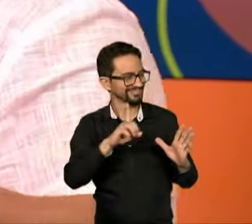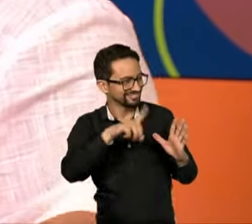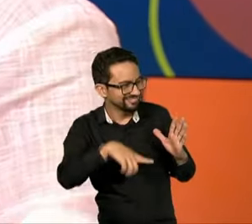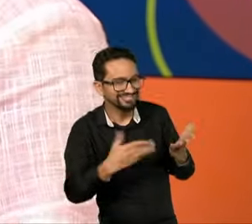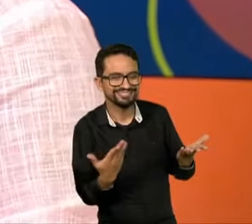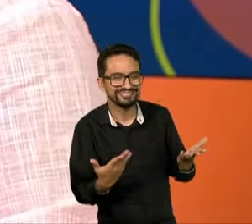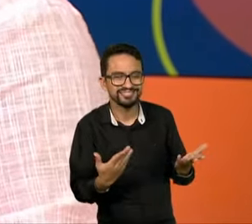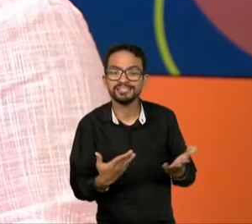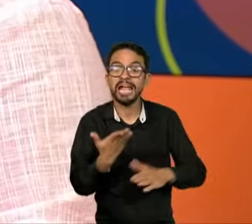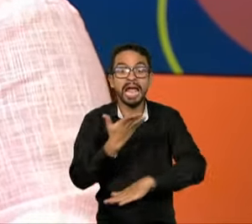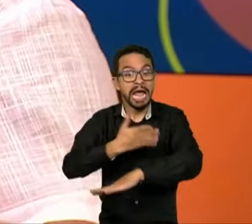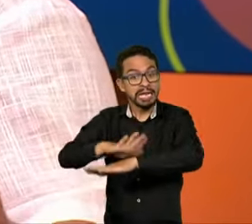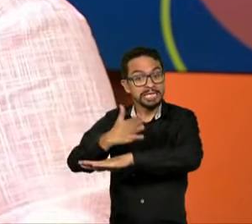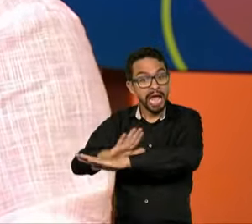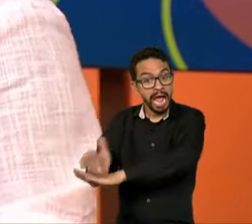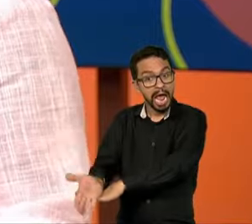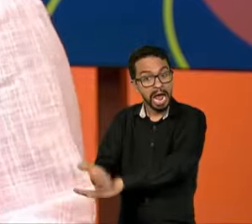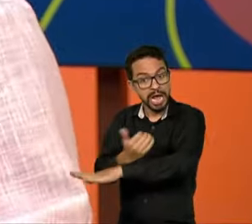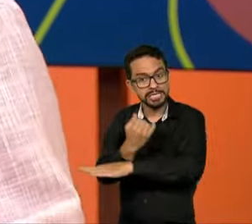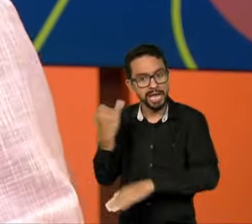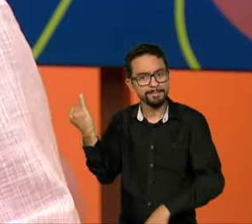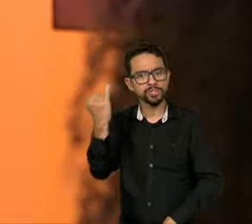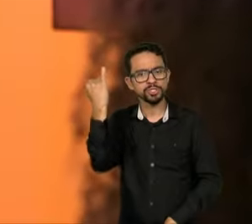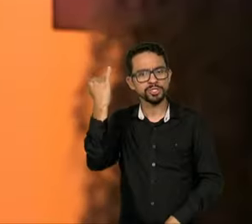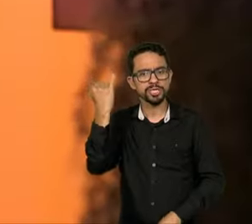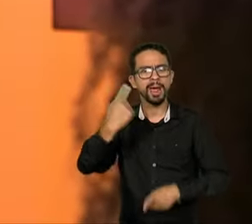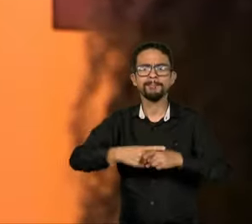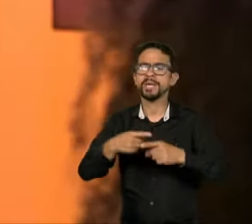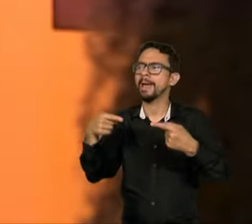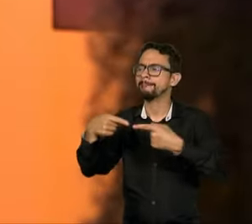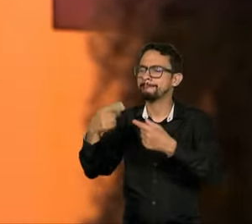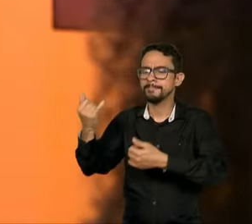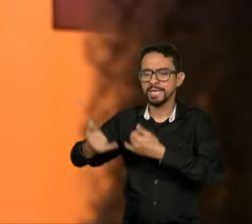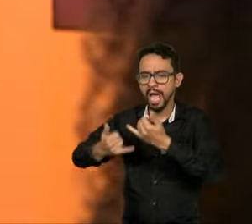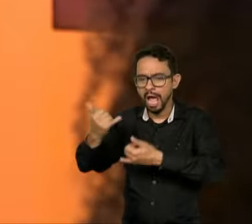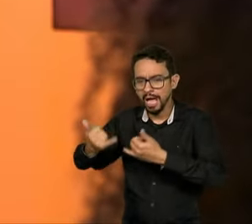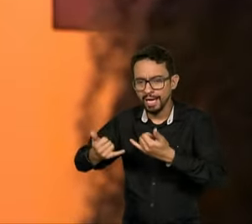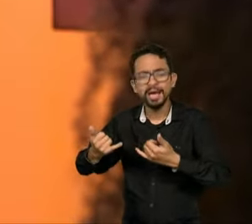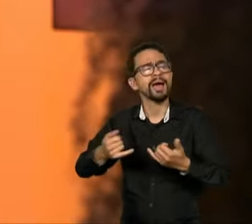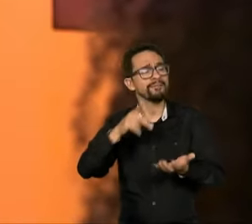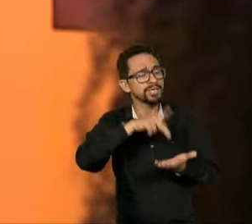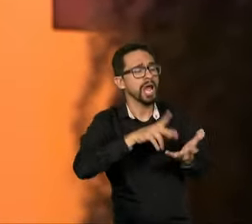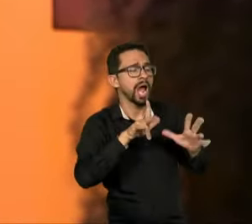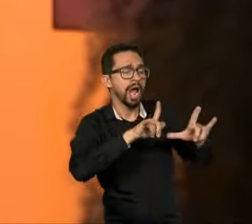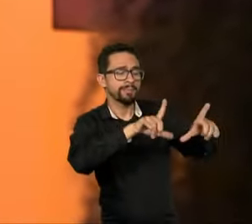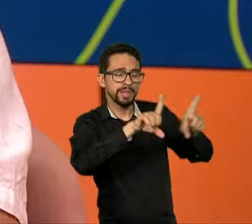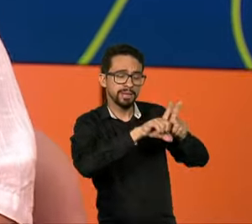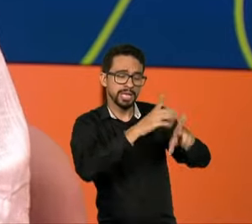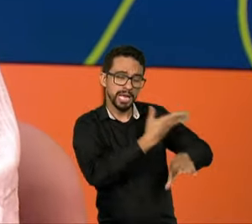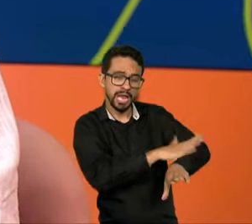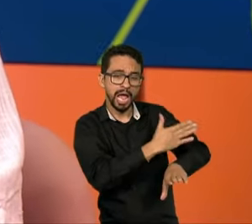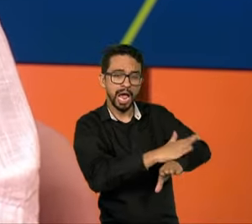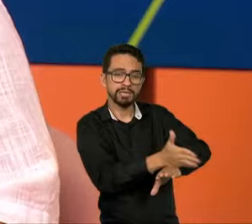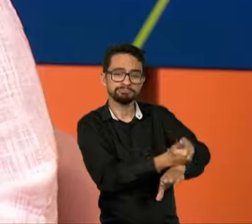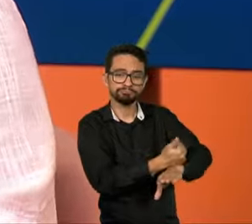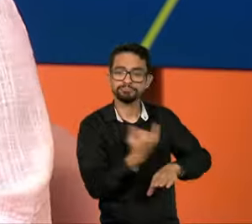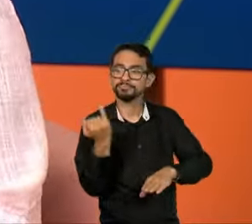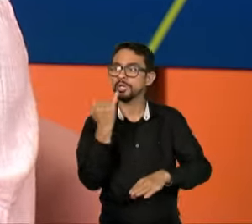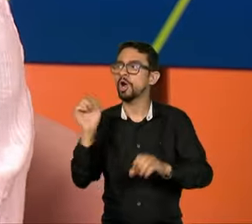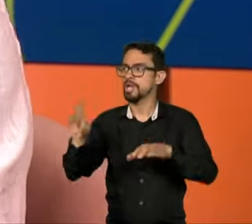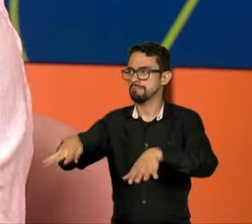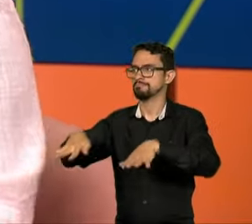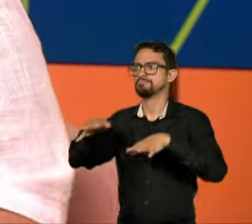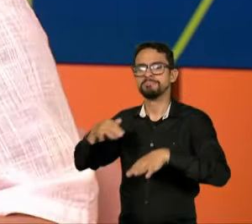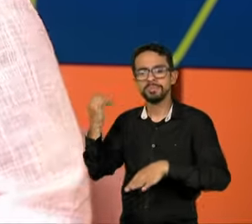Por isso que o ensaio é importante. É lógico. É brincar também. Eu adoro ensaiar, adoro, não é, só é necessário, a plateia, né? A plateia é interessante, é importante, mas